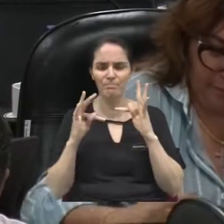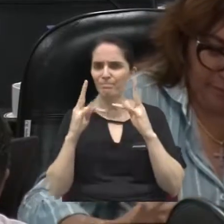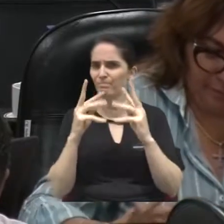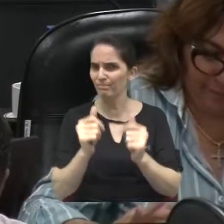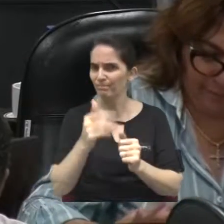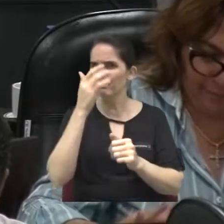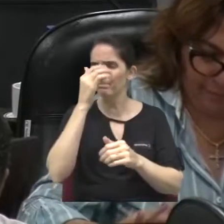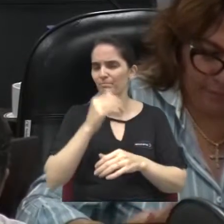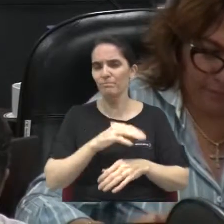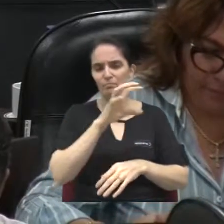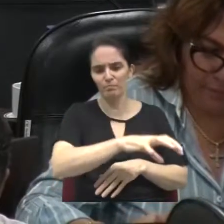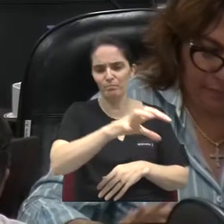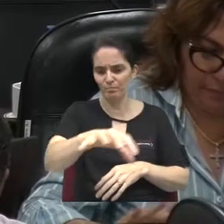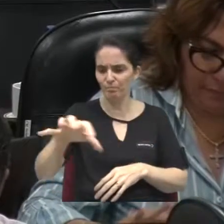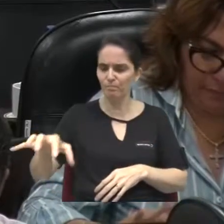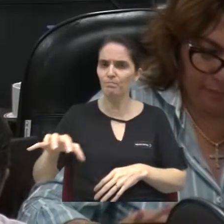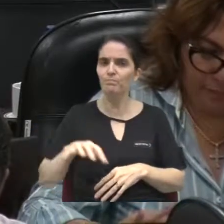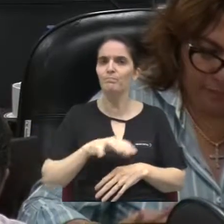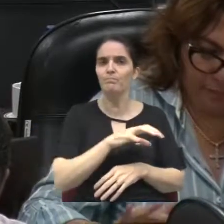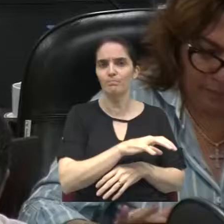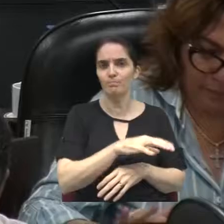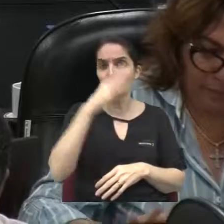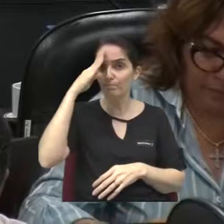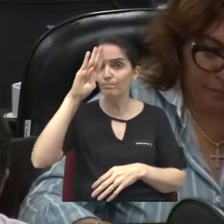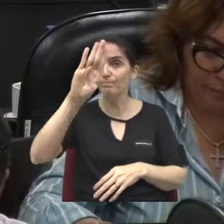inclusive o dos trabalhadores.